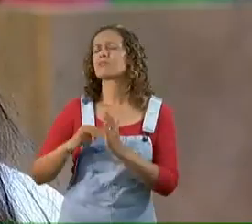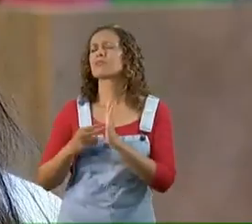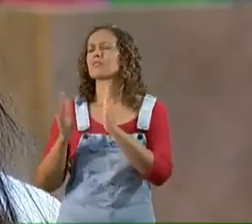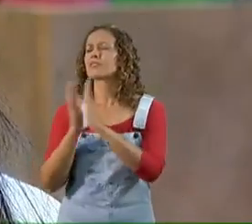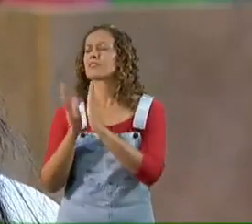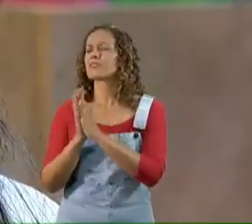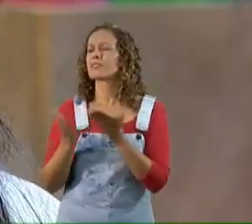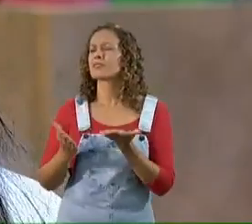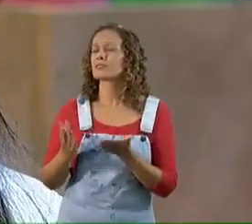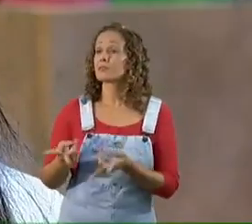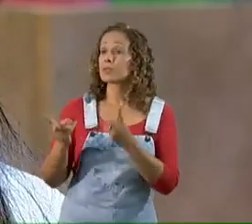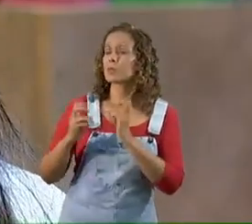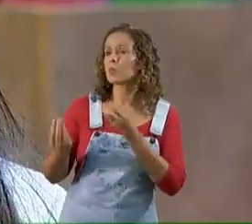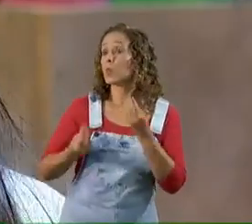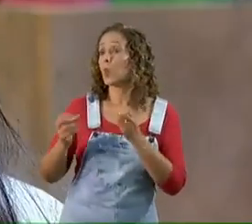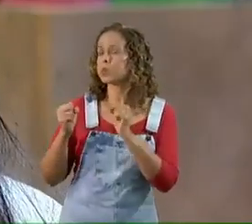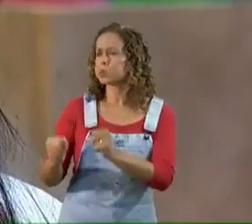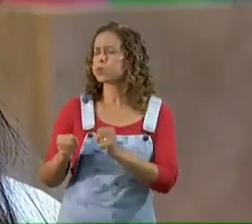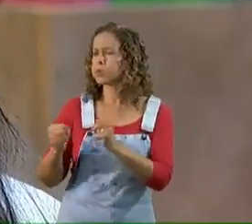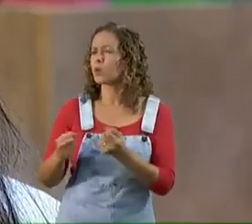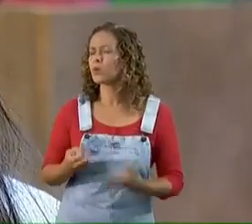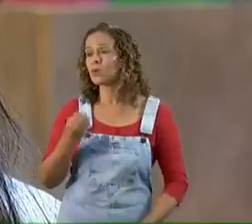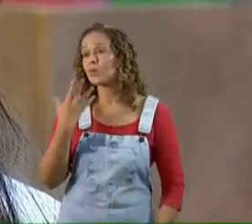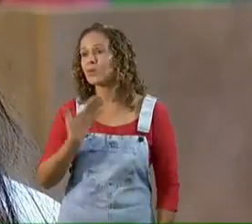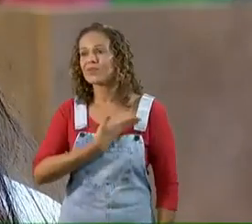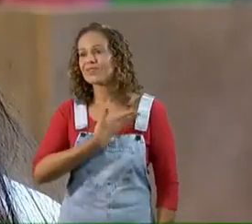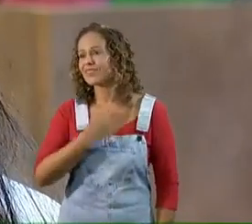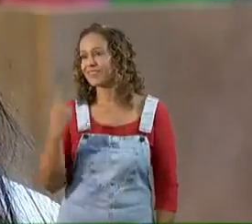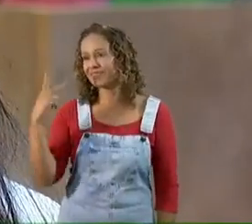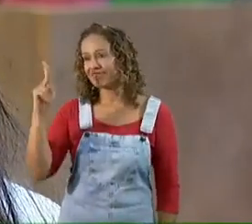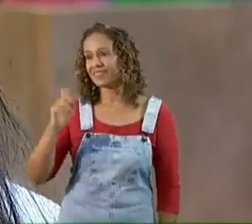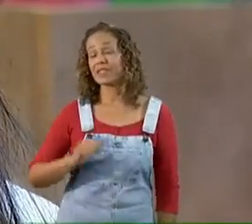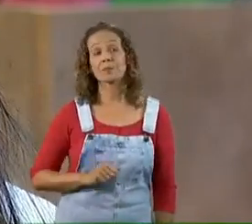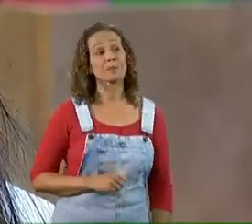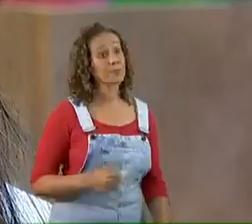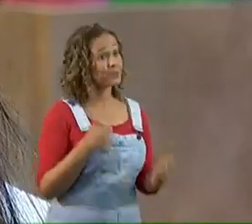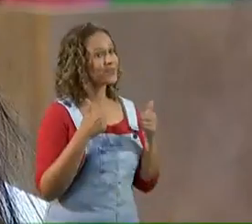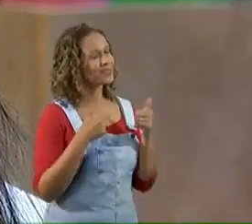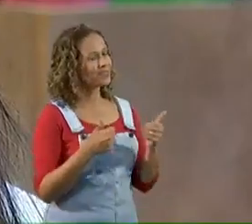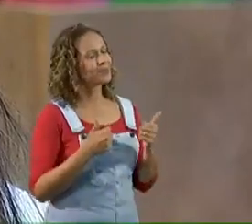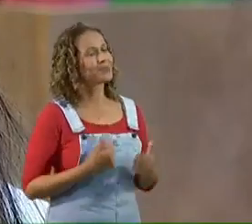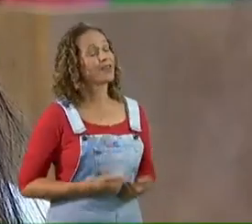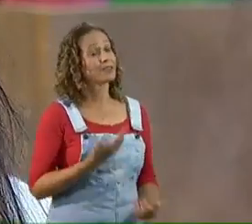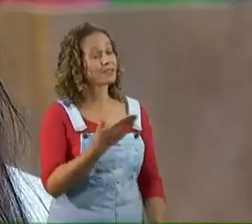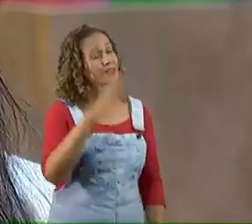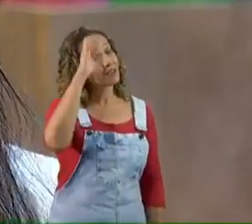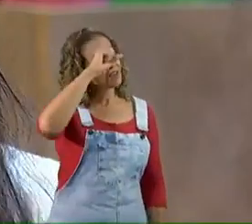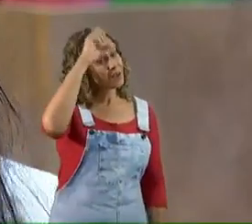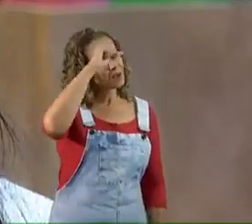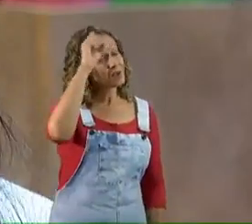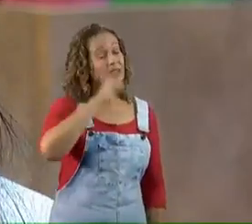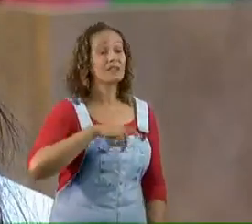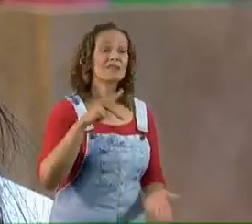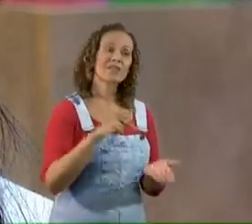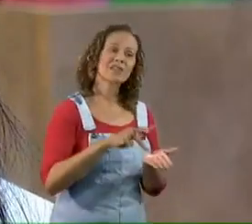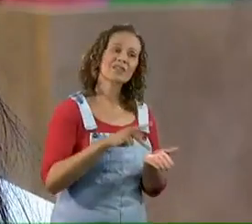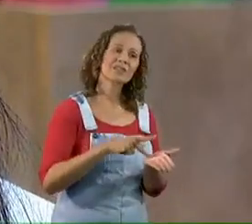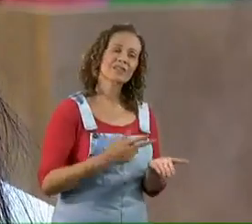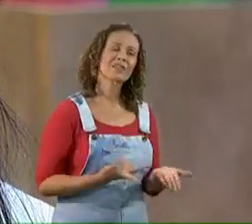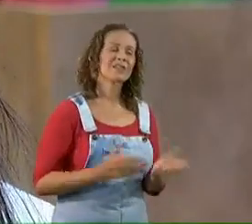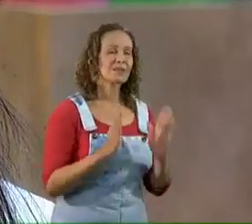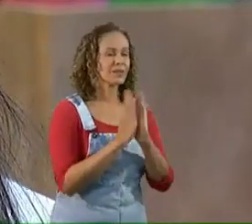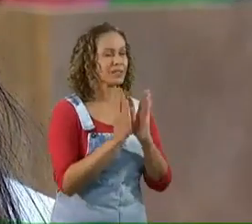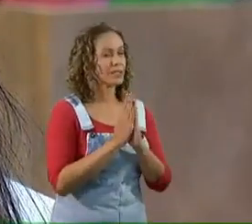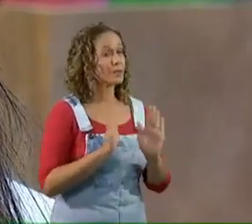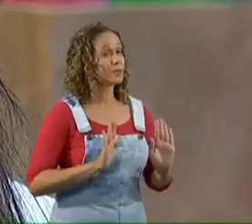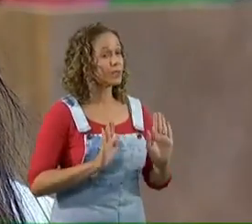estou vendo como ela é poderosa e como é bom ser sua amiga. Muito bem, Melissa. Você está aprendendo o real sentido da oração.